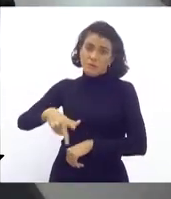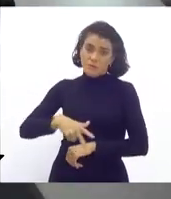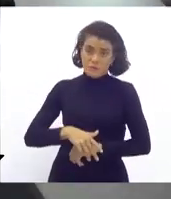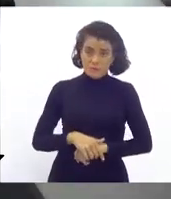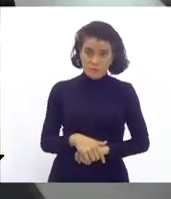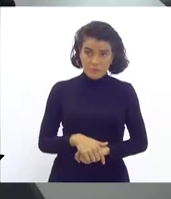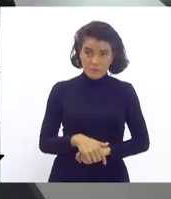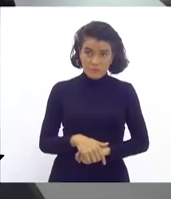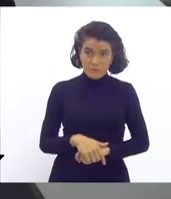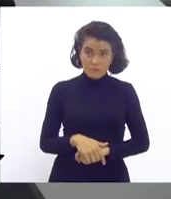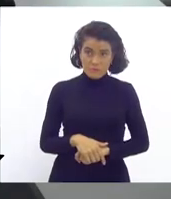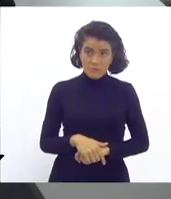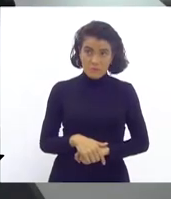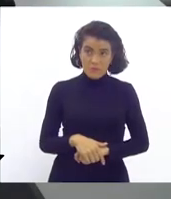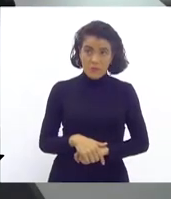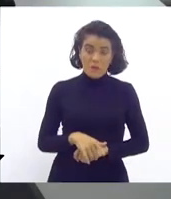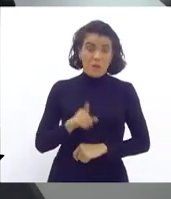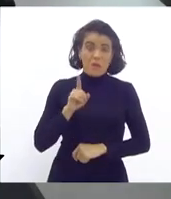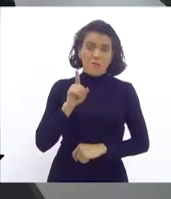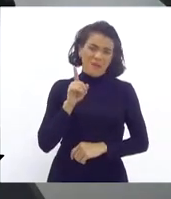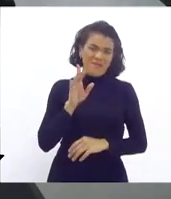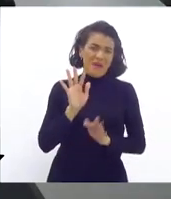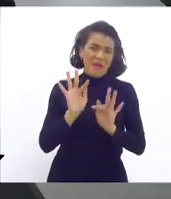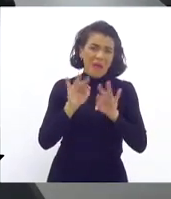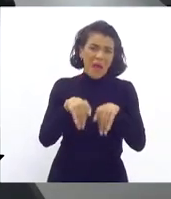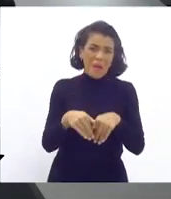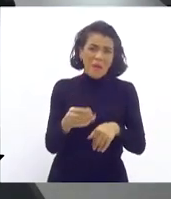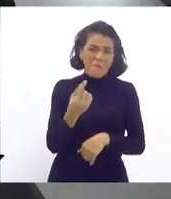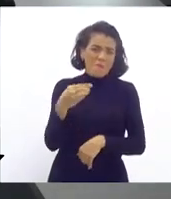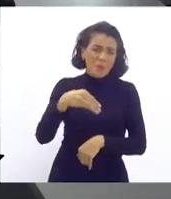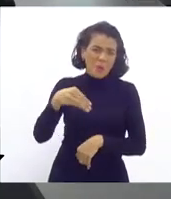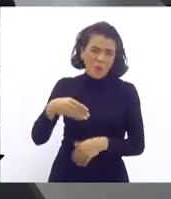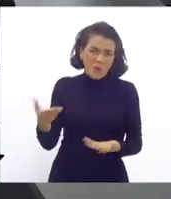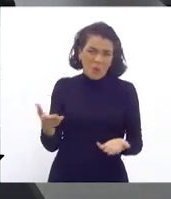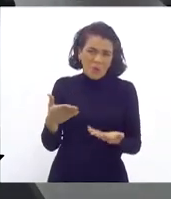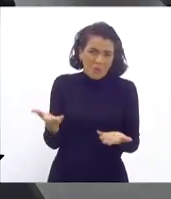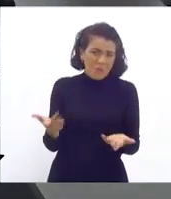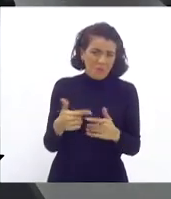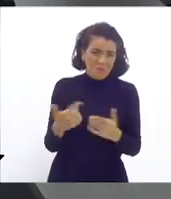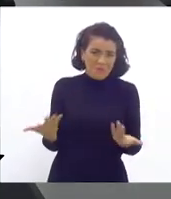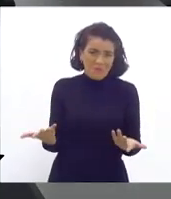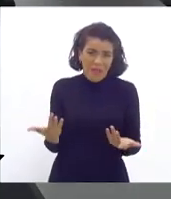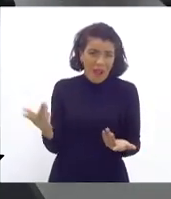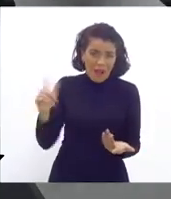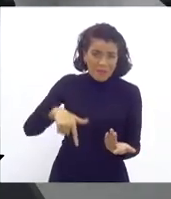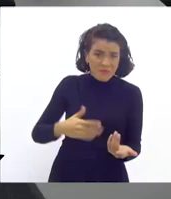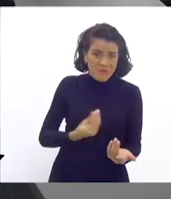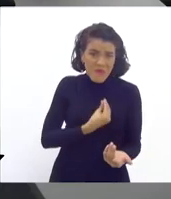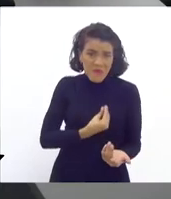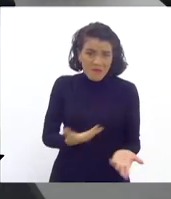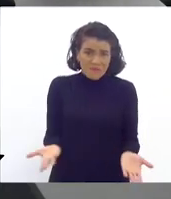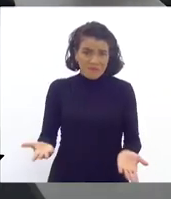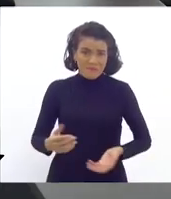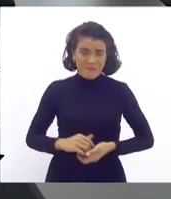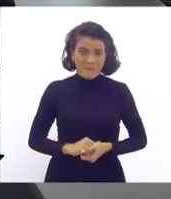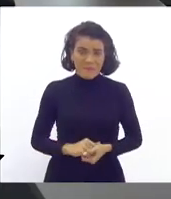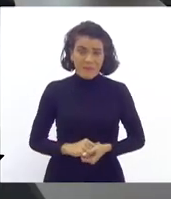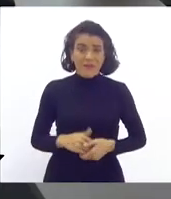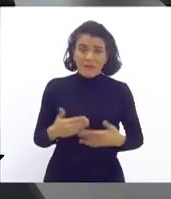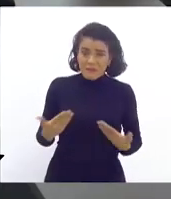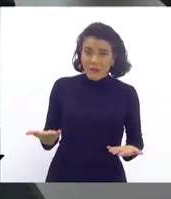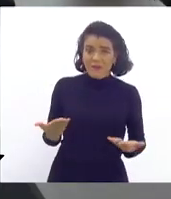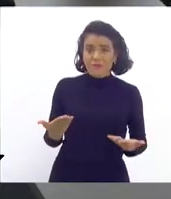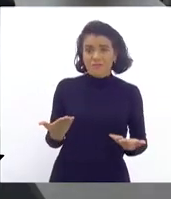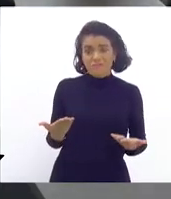só para te dar ciência em Lisboa mas vai acabar inútil também porque ela não se dignou a comparecer então